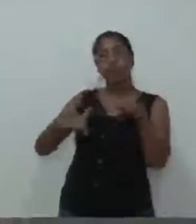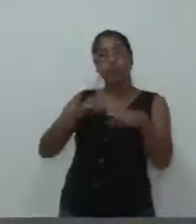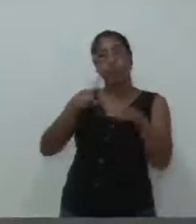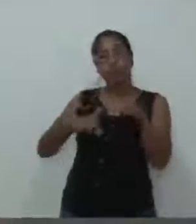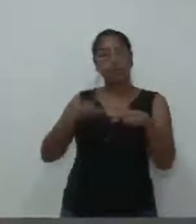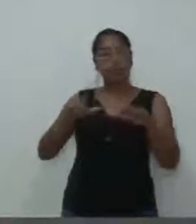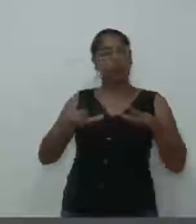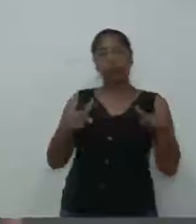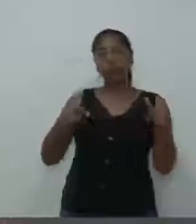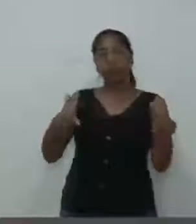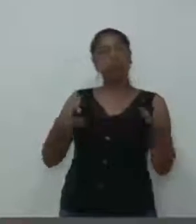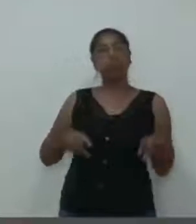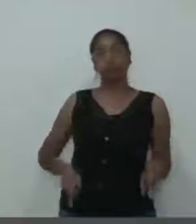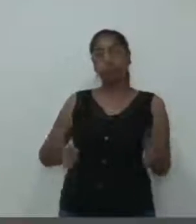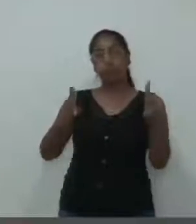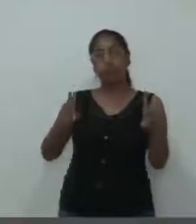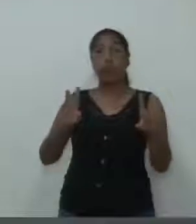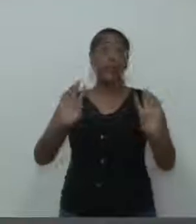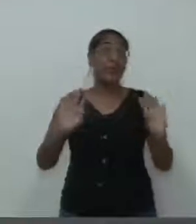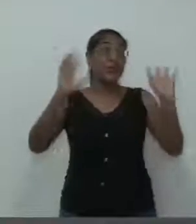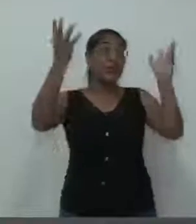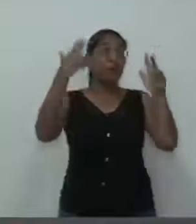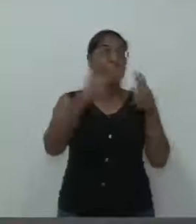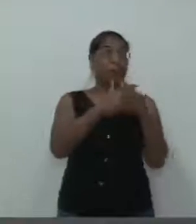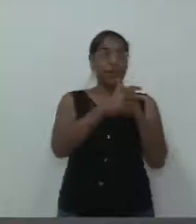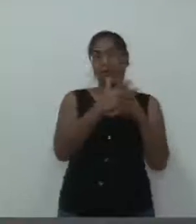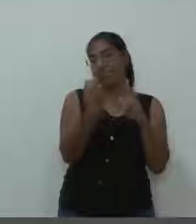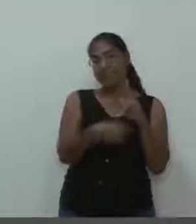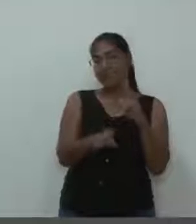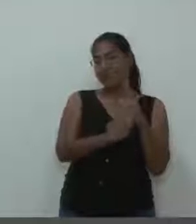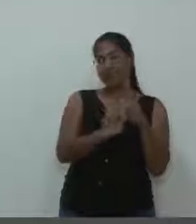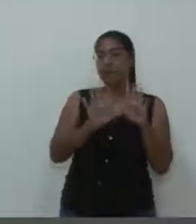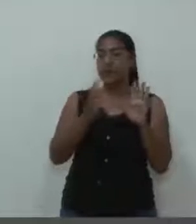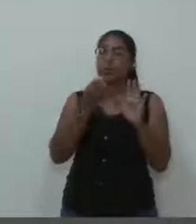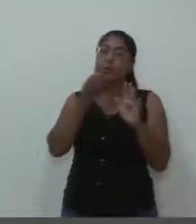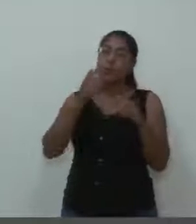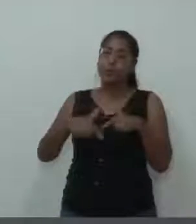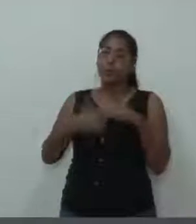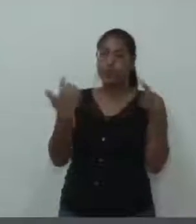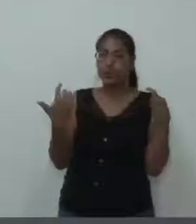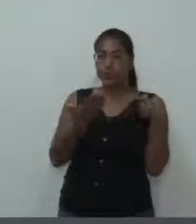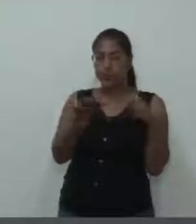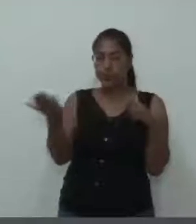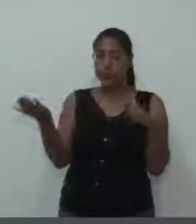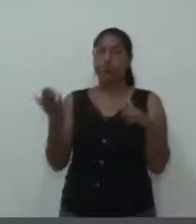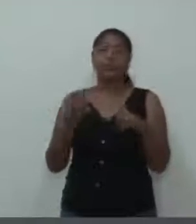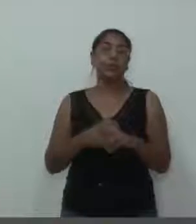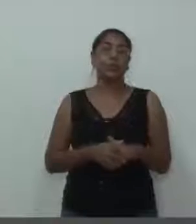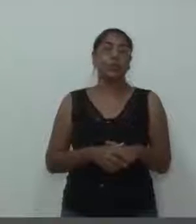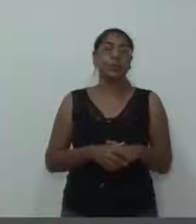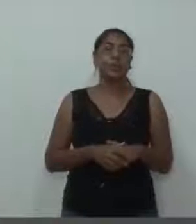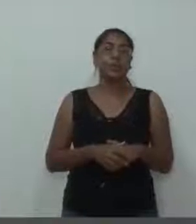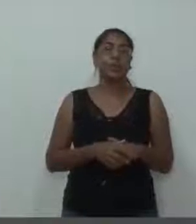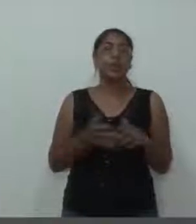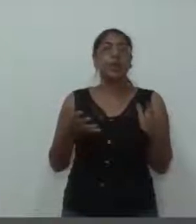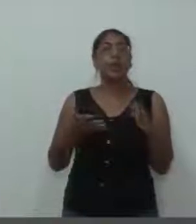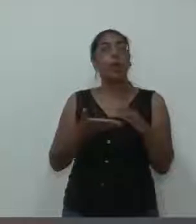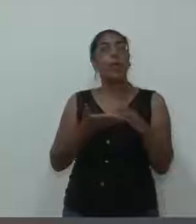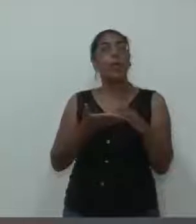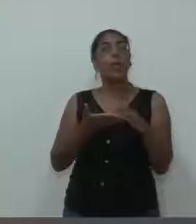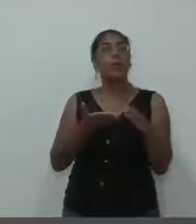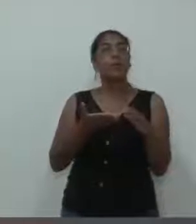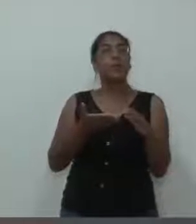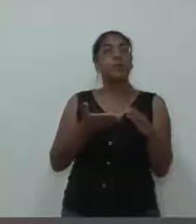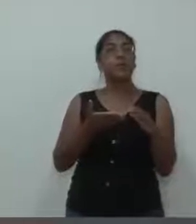uma luta mesmo, né? Se fosse uma festa, não precisava de briga. Então, boa sorte nesse desafio, não é? Quero começar,